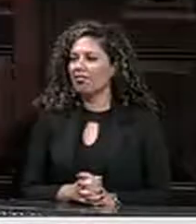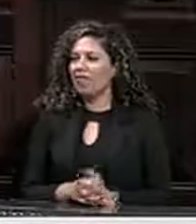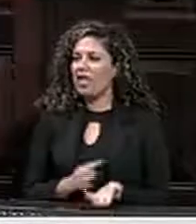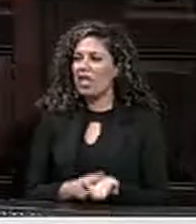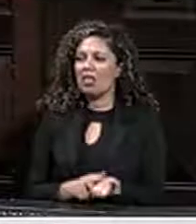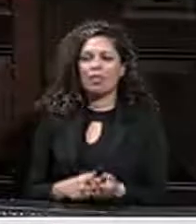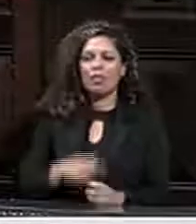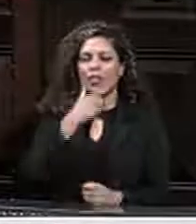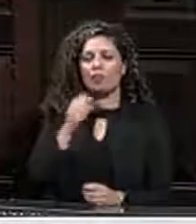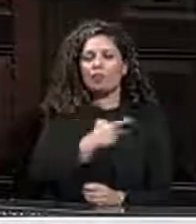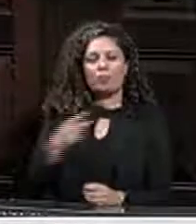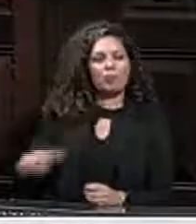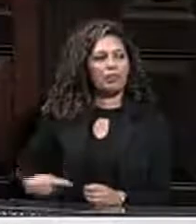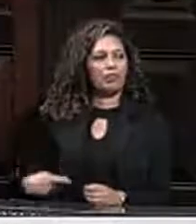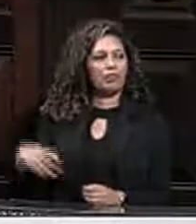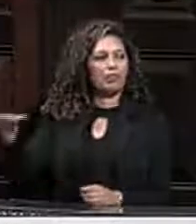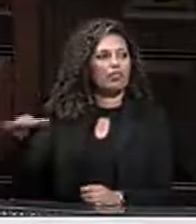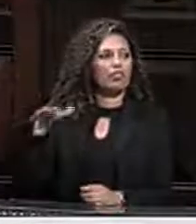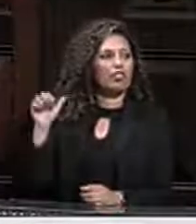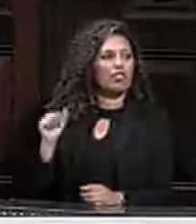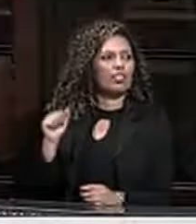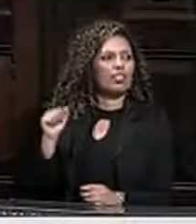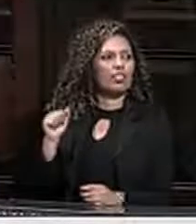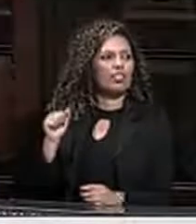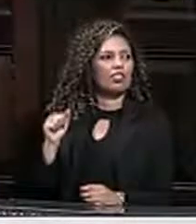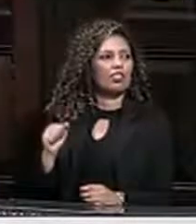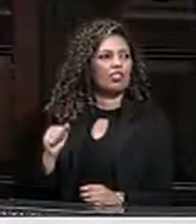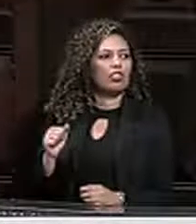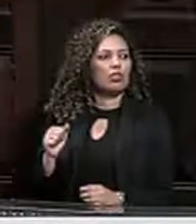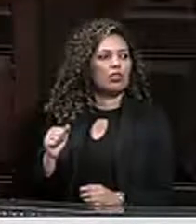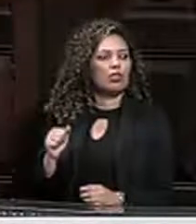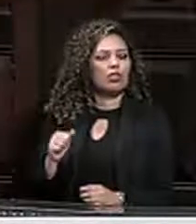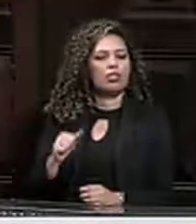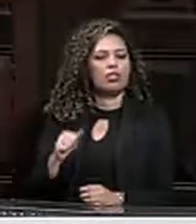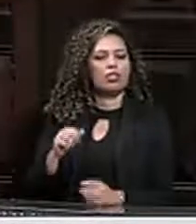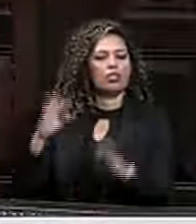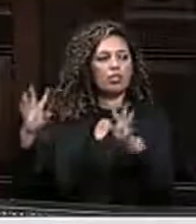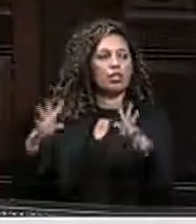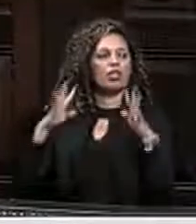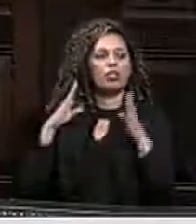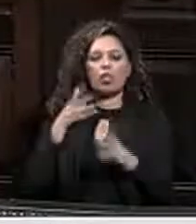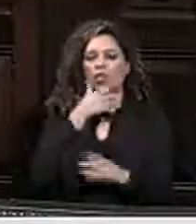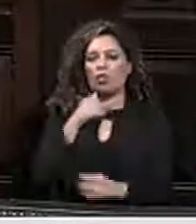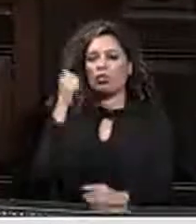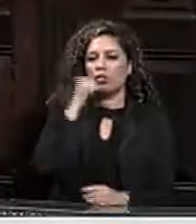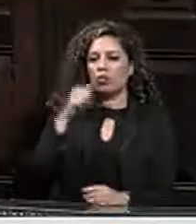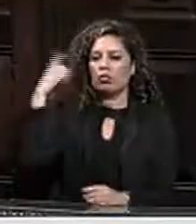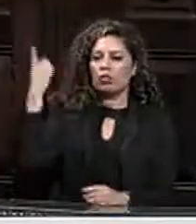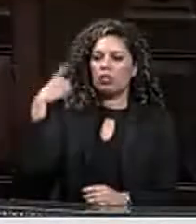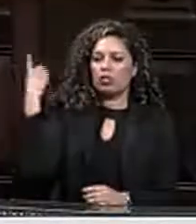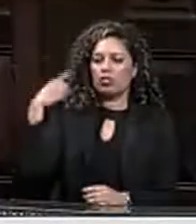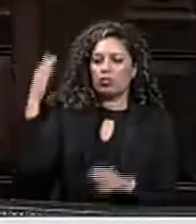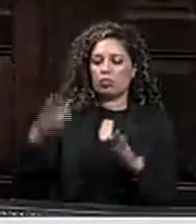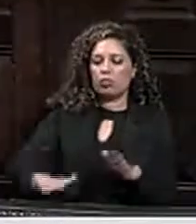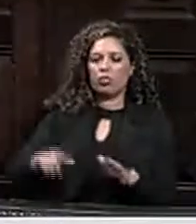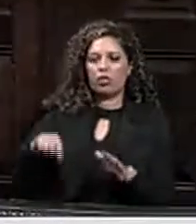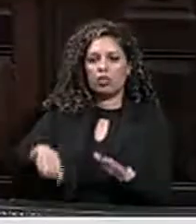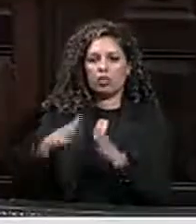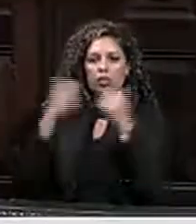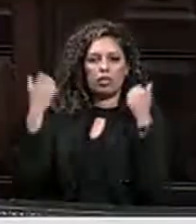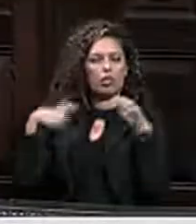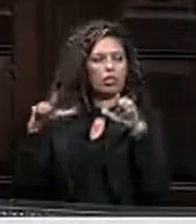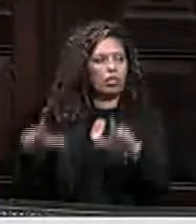Senhor presidente dos trabalhos desta sessão, nobre deputado André Siciliano, senhoras deputadas presentes, senhores deputados